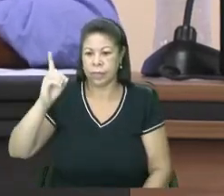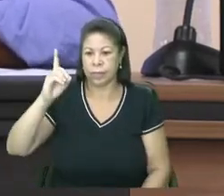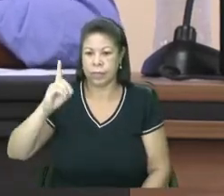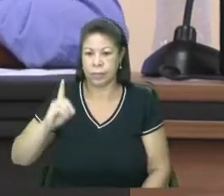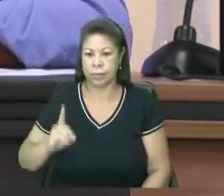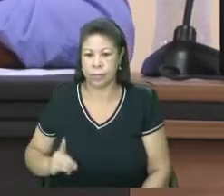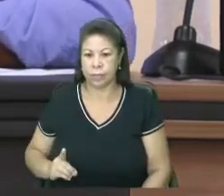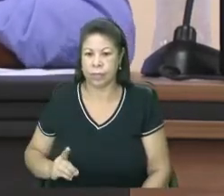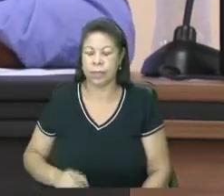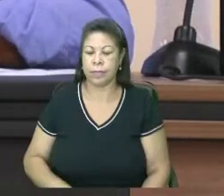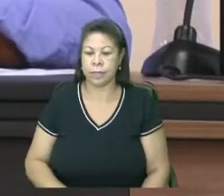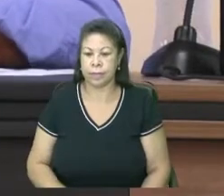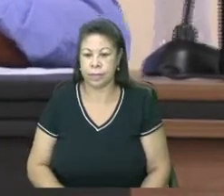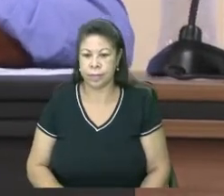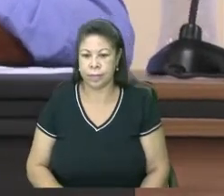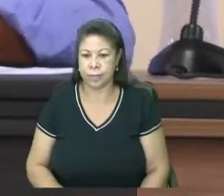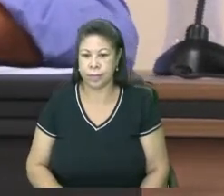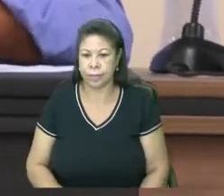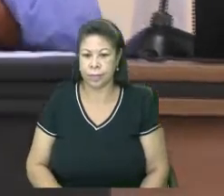Estivale.